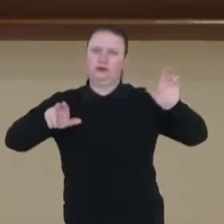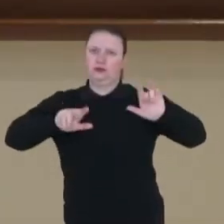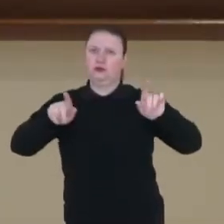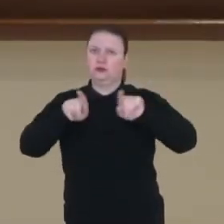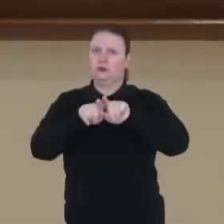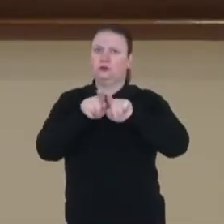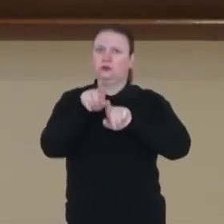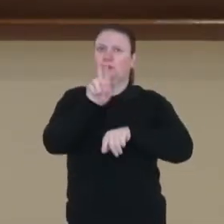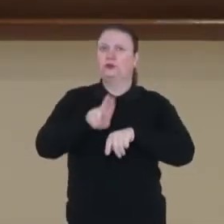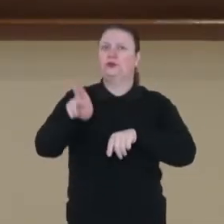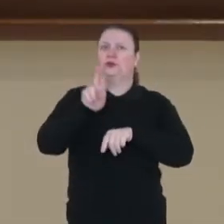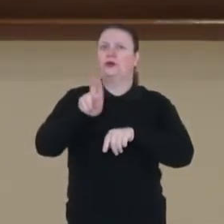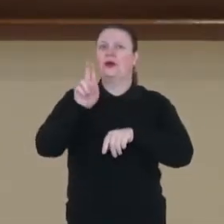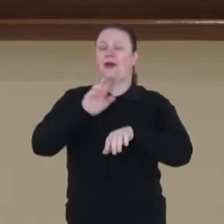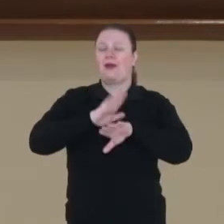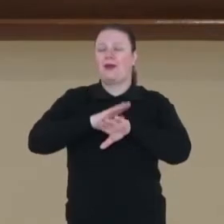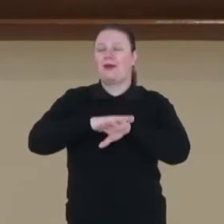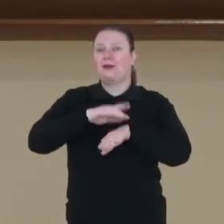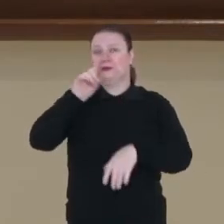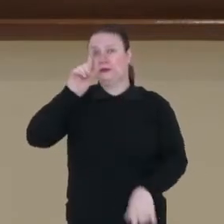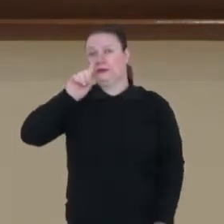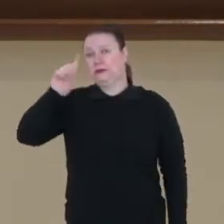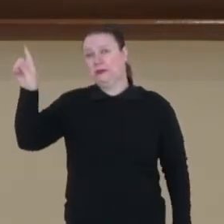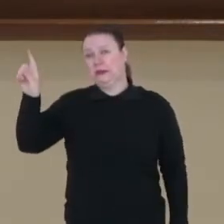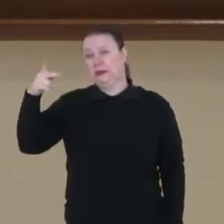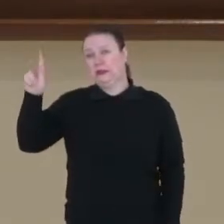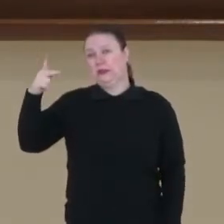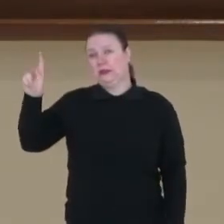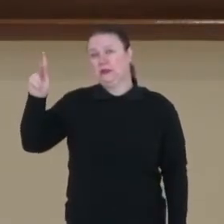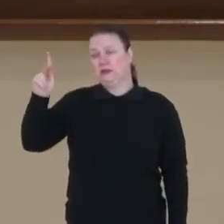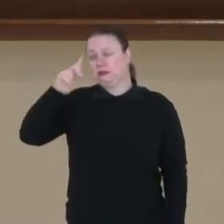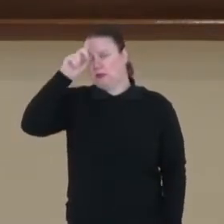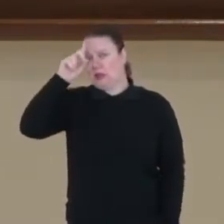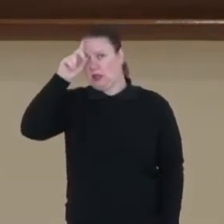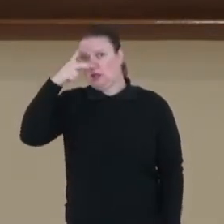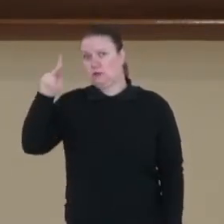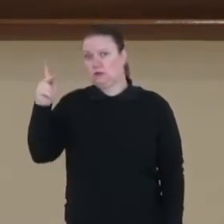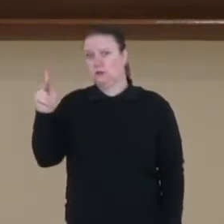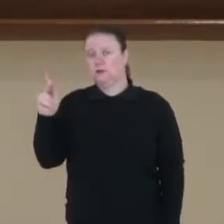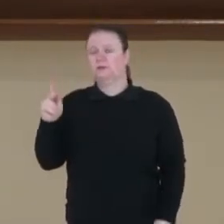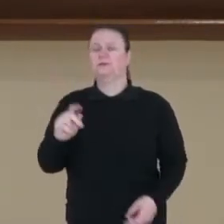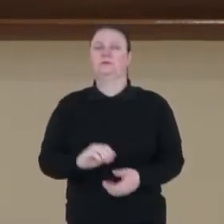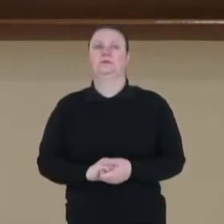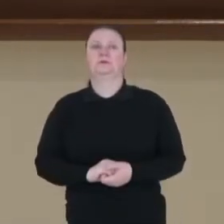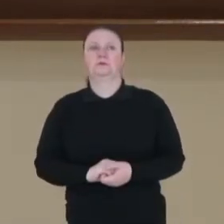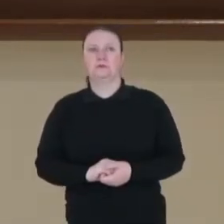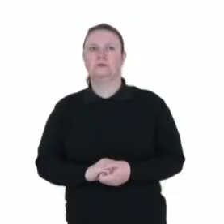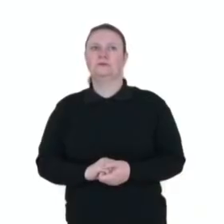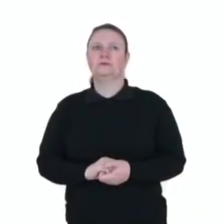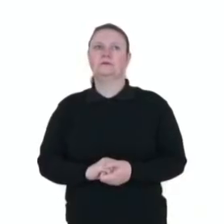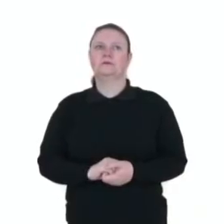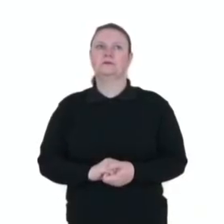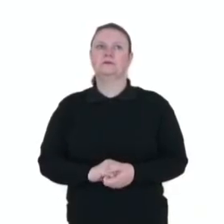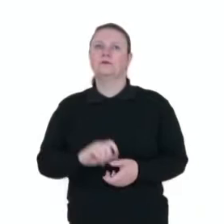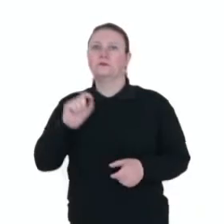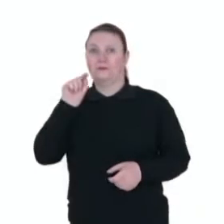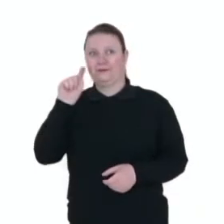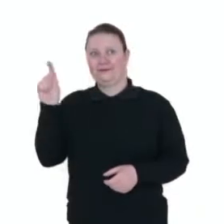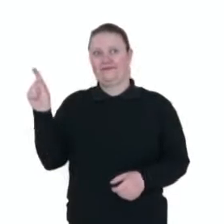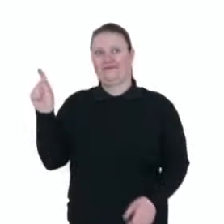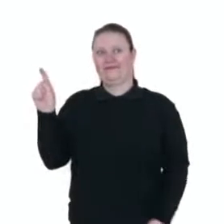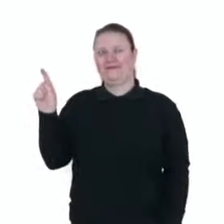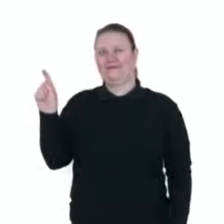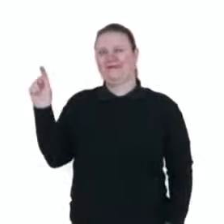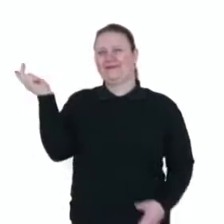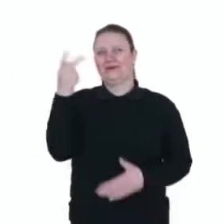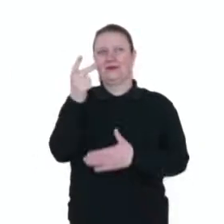as ideias do Darwin e nominar essa teoria como darwinismo social. Bom, essa daqui é